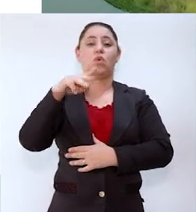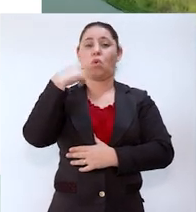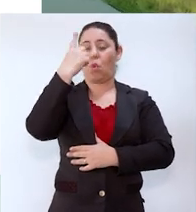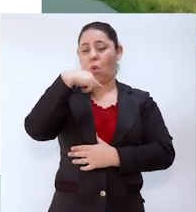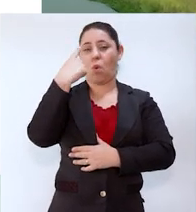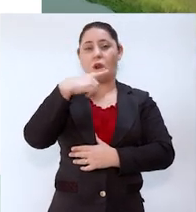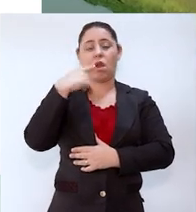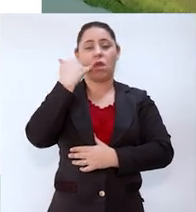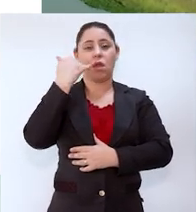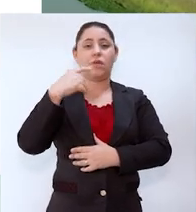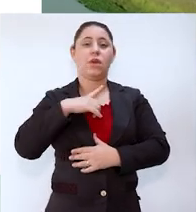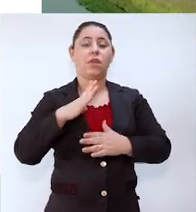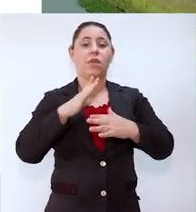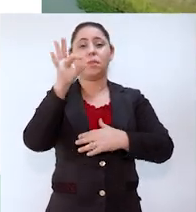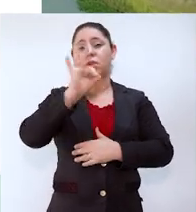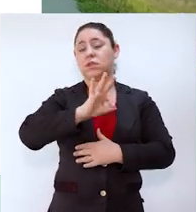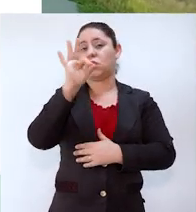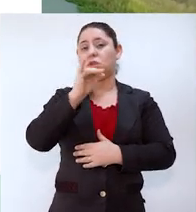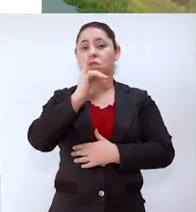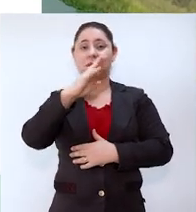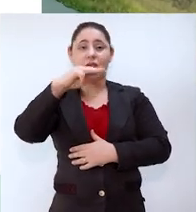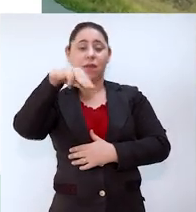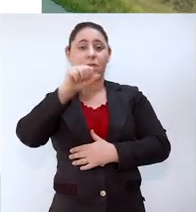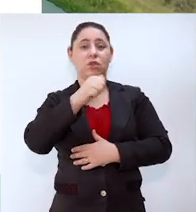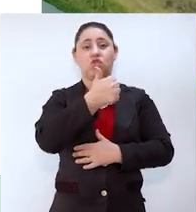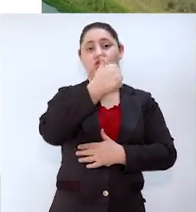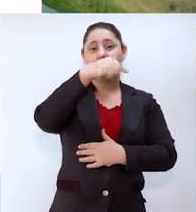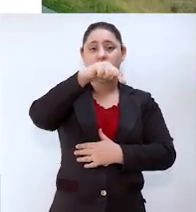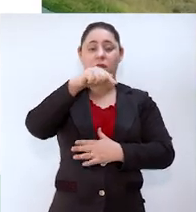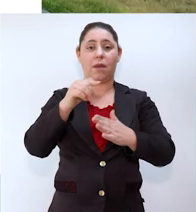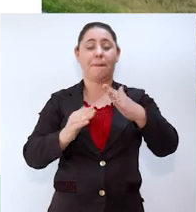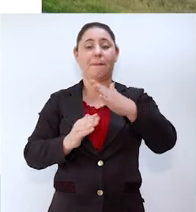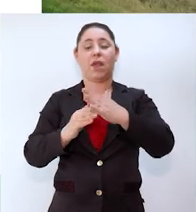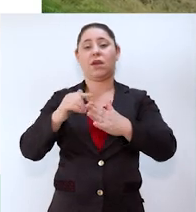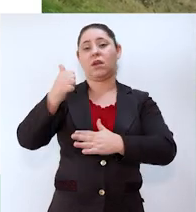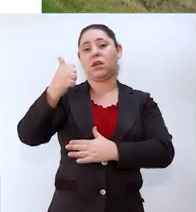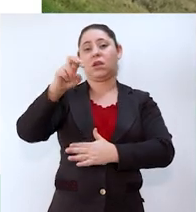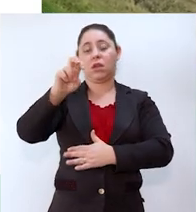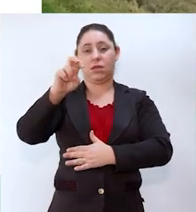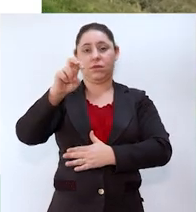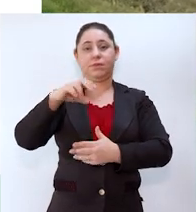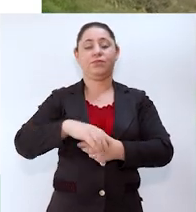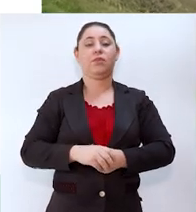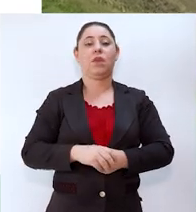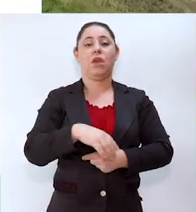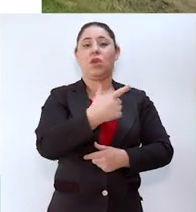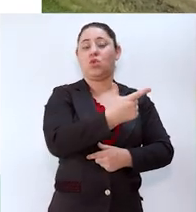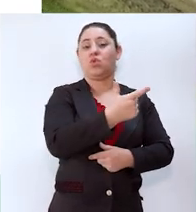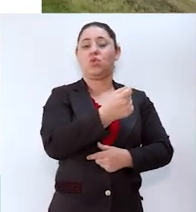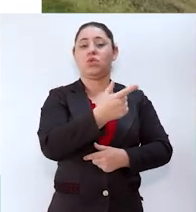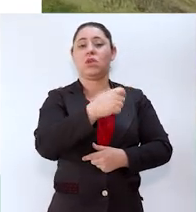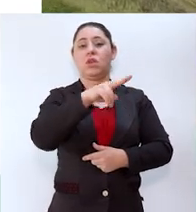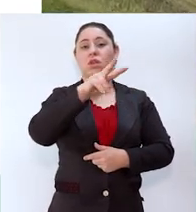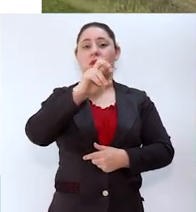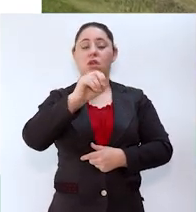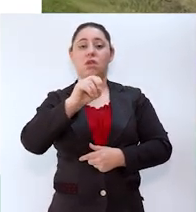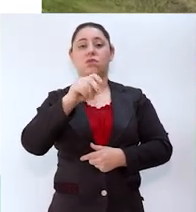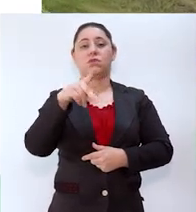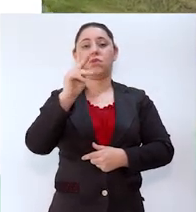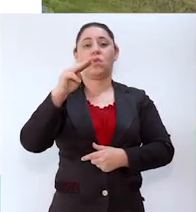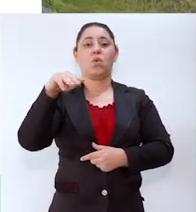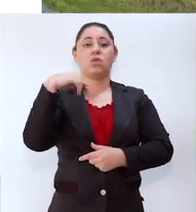de energia elétrica terá o percentual de ICMS reduzido de 17% para 15%. Entre 200 e